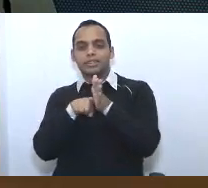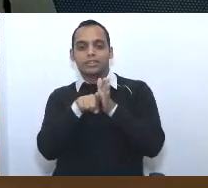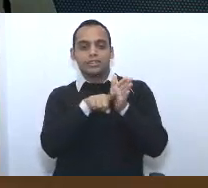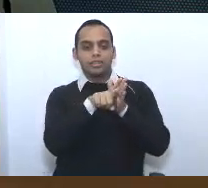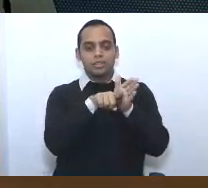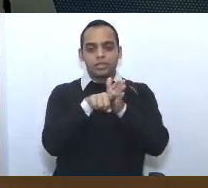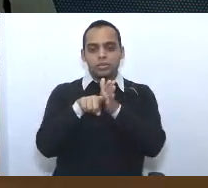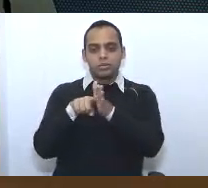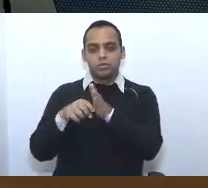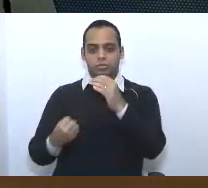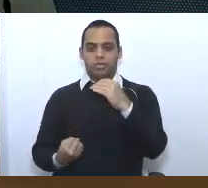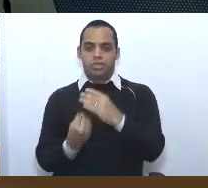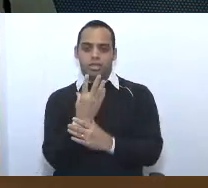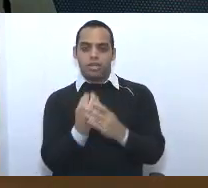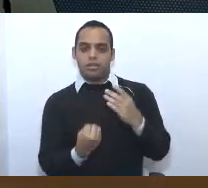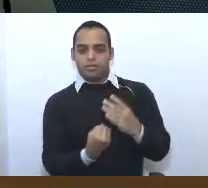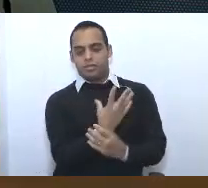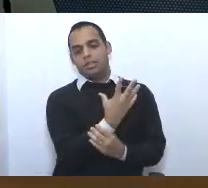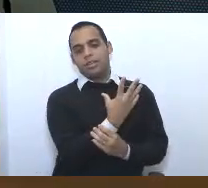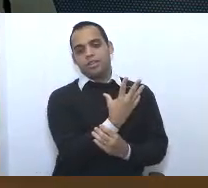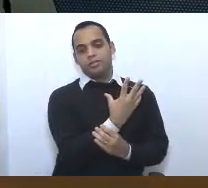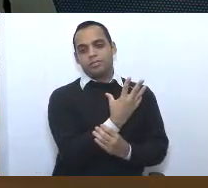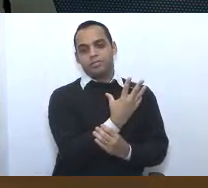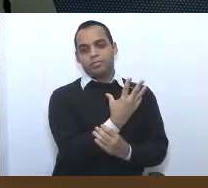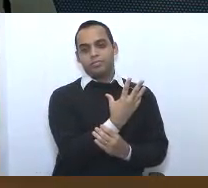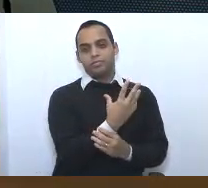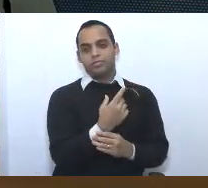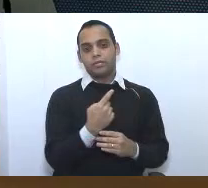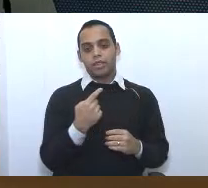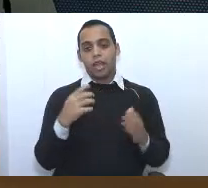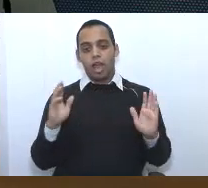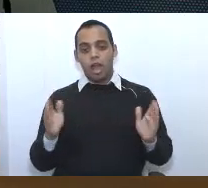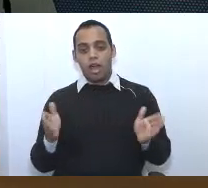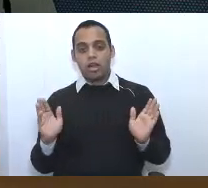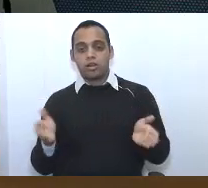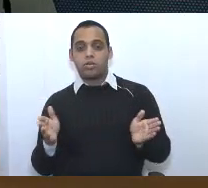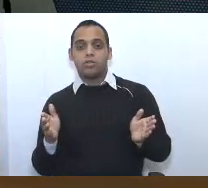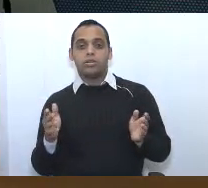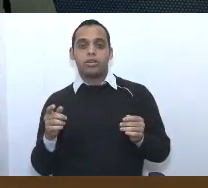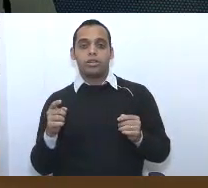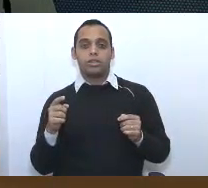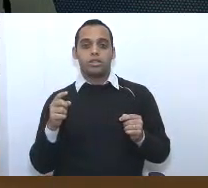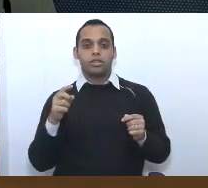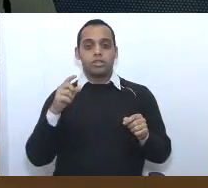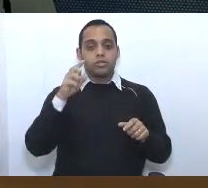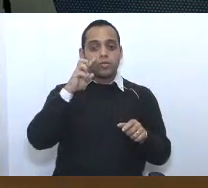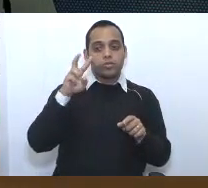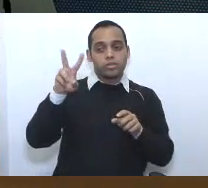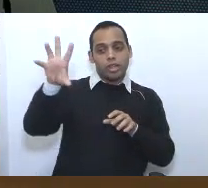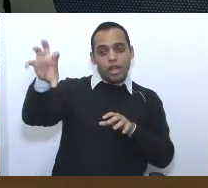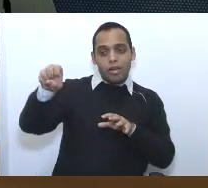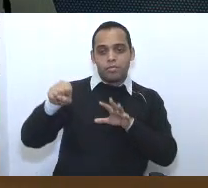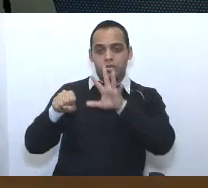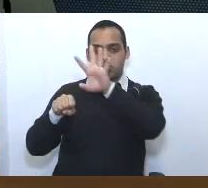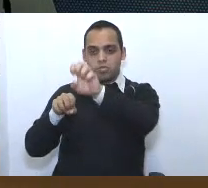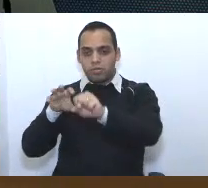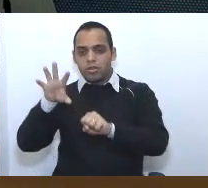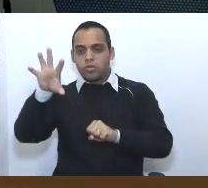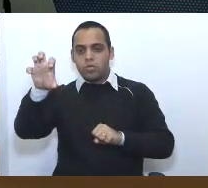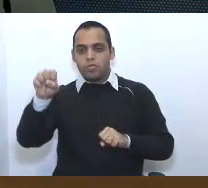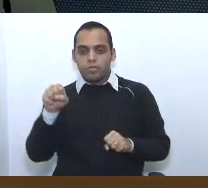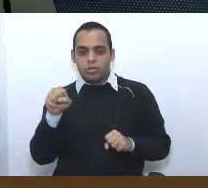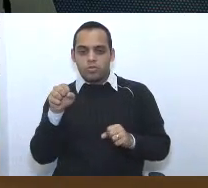com relação à criação da Defensoria Pública Municipal. Estamos agora, fomos lá, pegamos modelo, pegamos documentação,